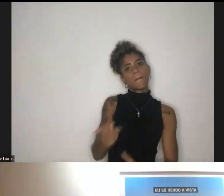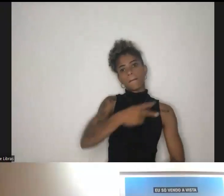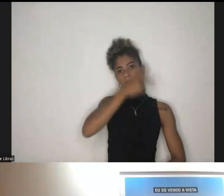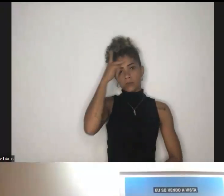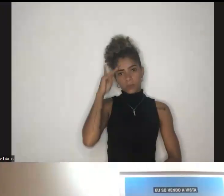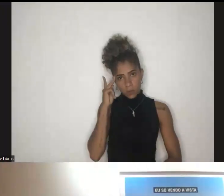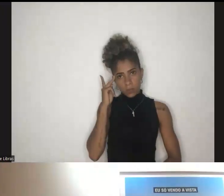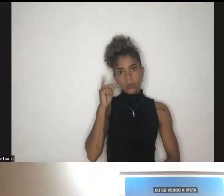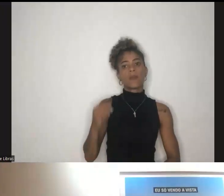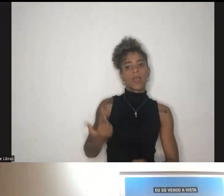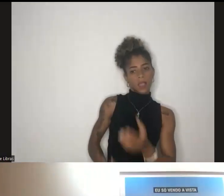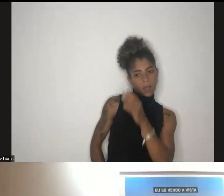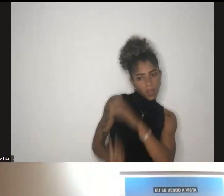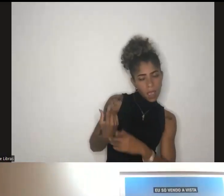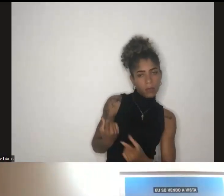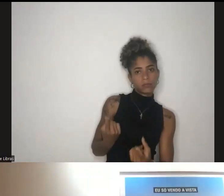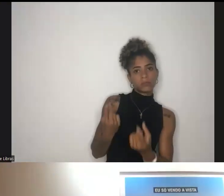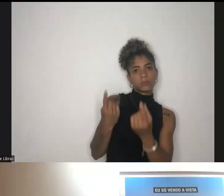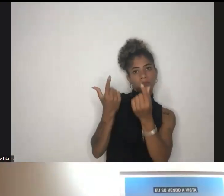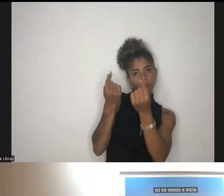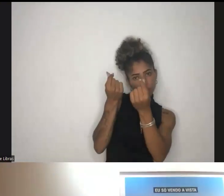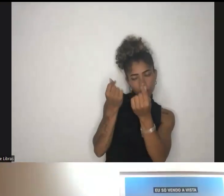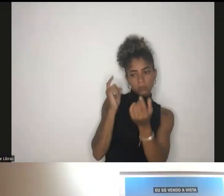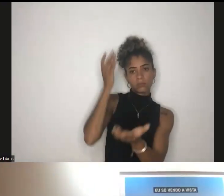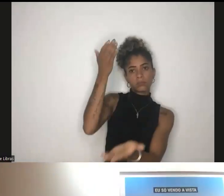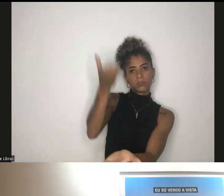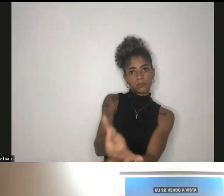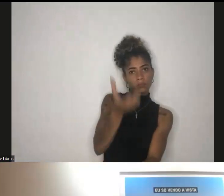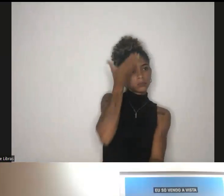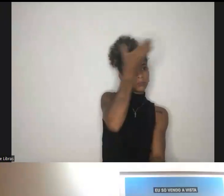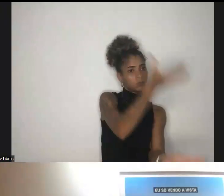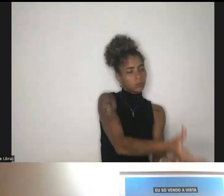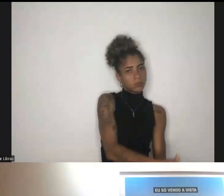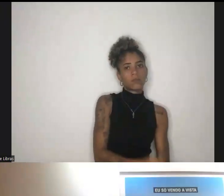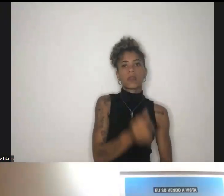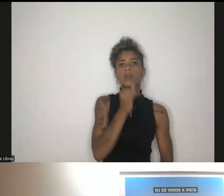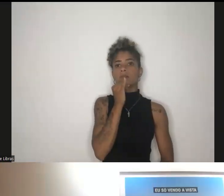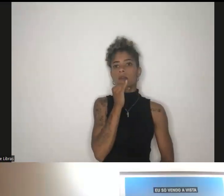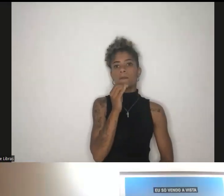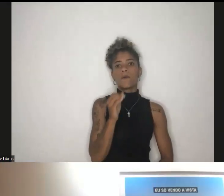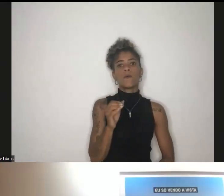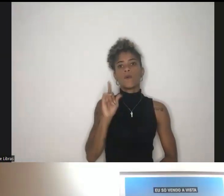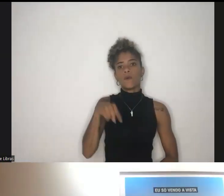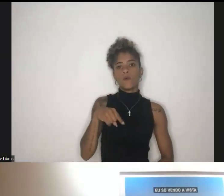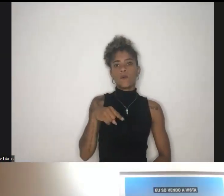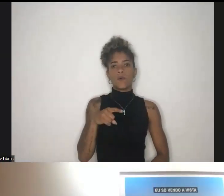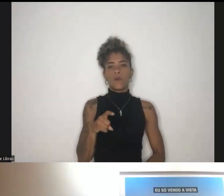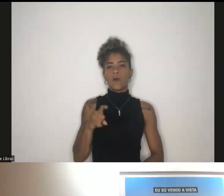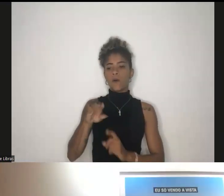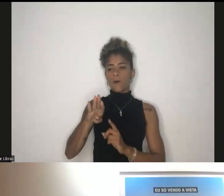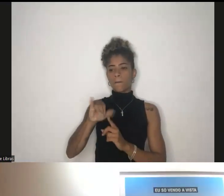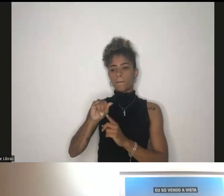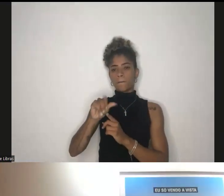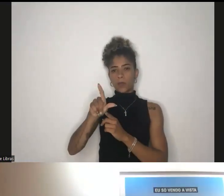gerar capital rentabilizar com por exemplo o Bill Gates investiu quase a vida